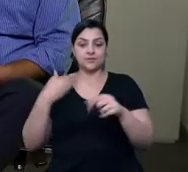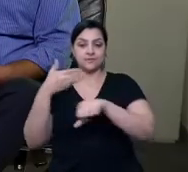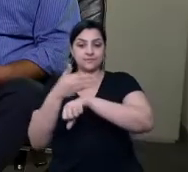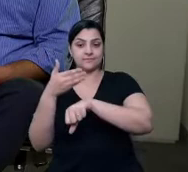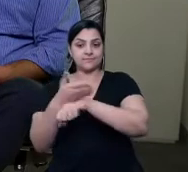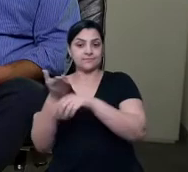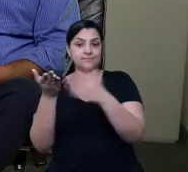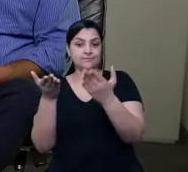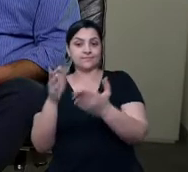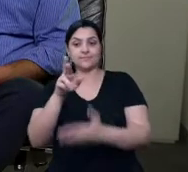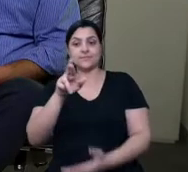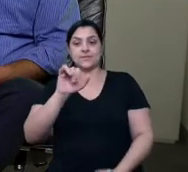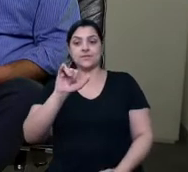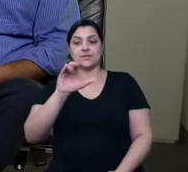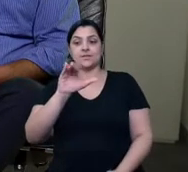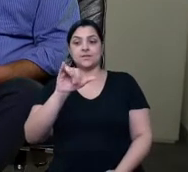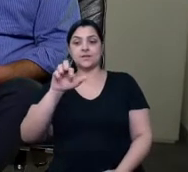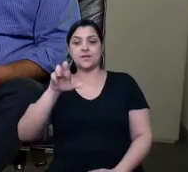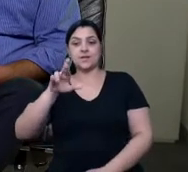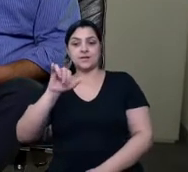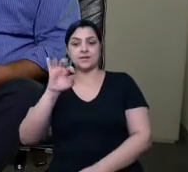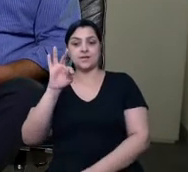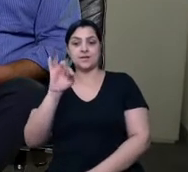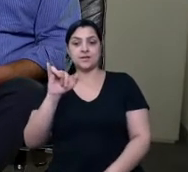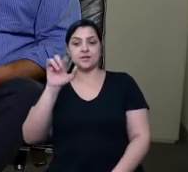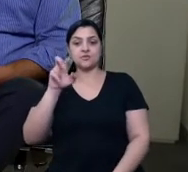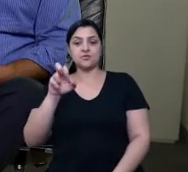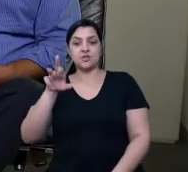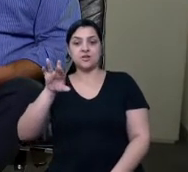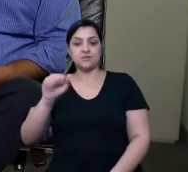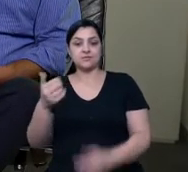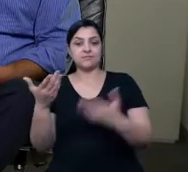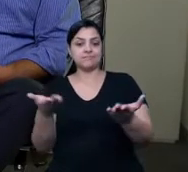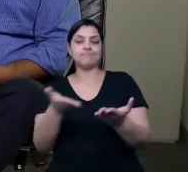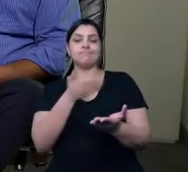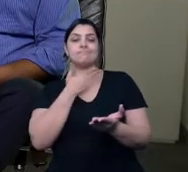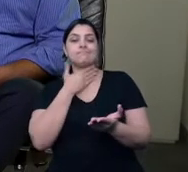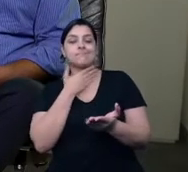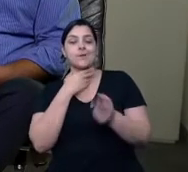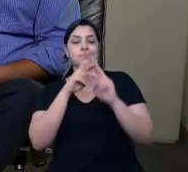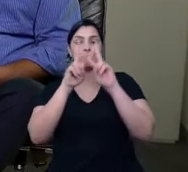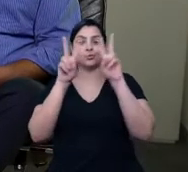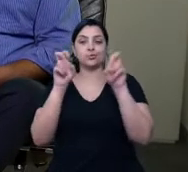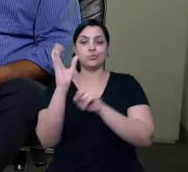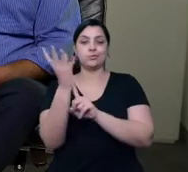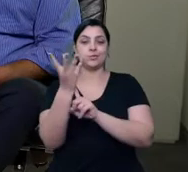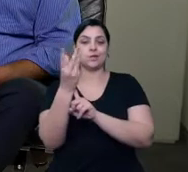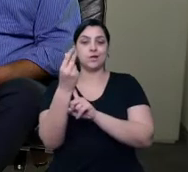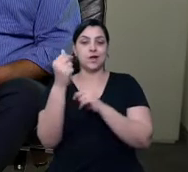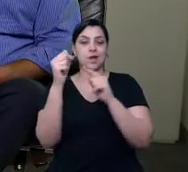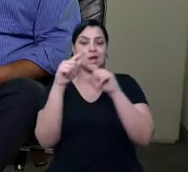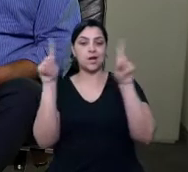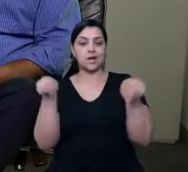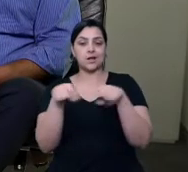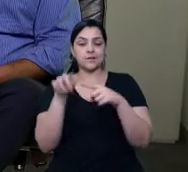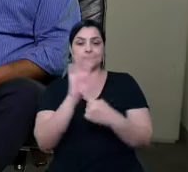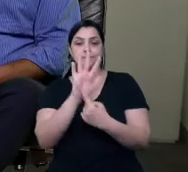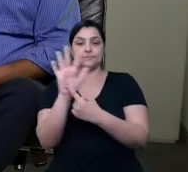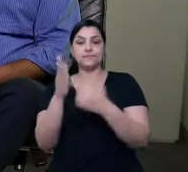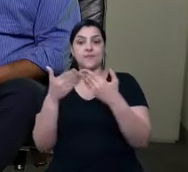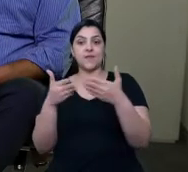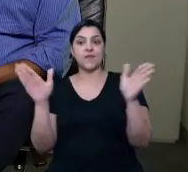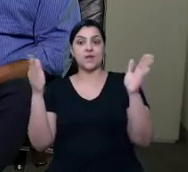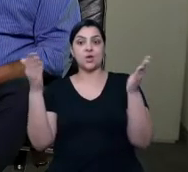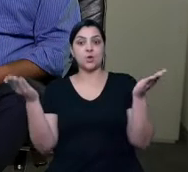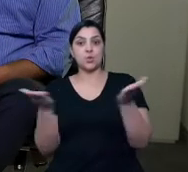Ricieri Teixeira, que nos presenteará com bate-papo sobre a sua obra. Sua exposição será lançada hoje e tem